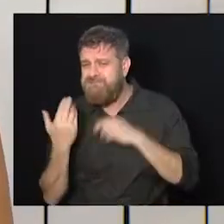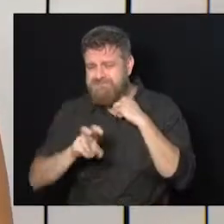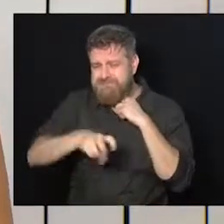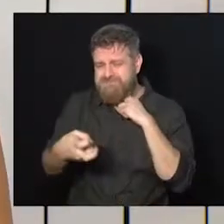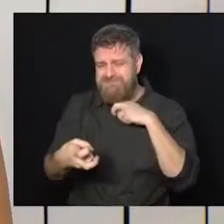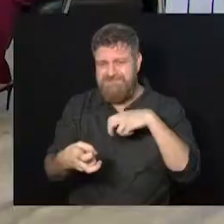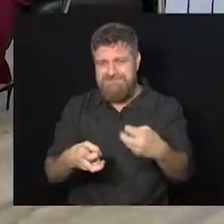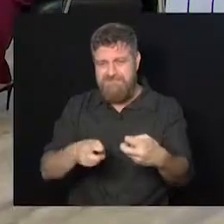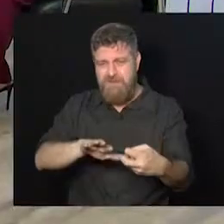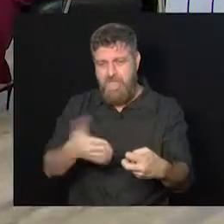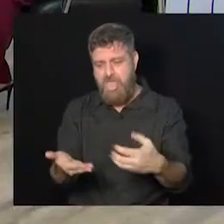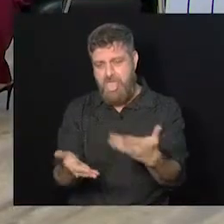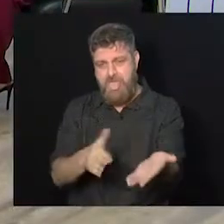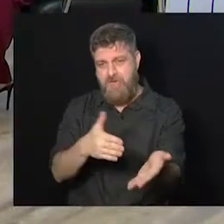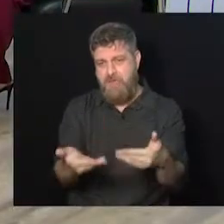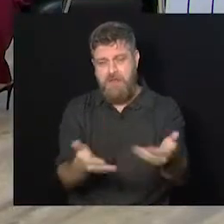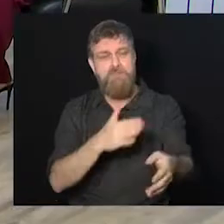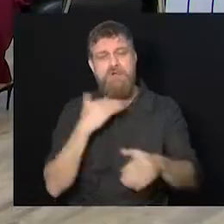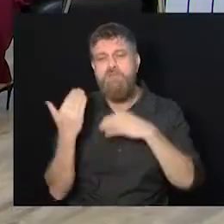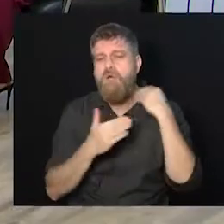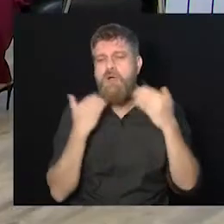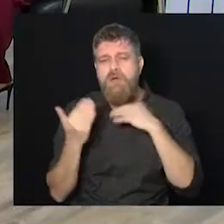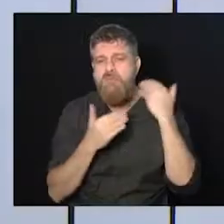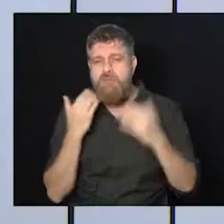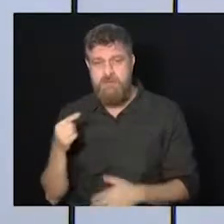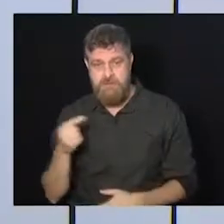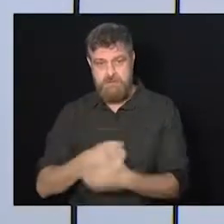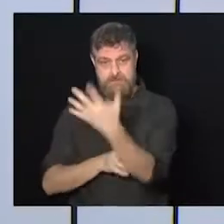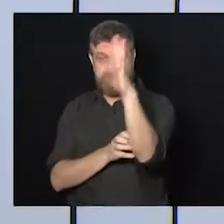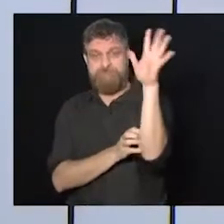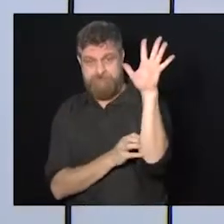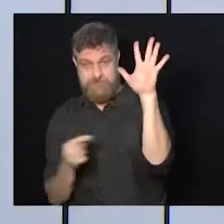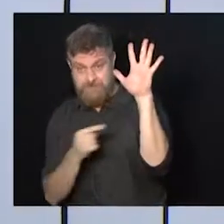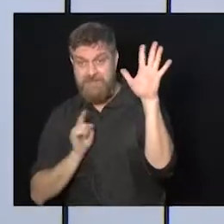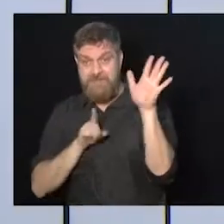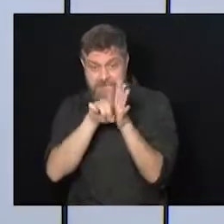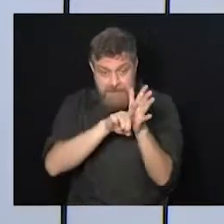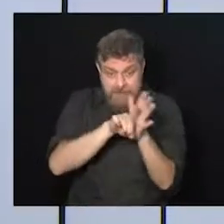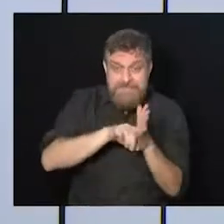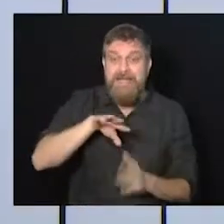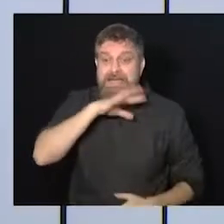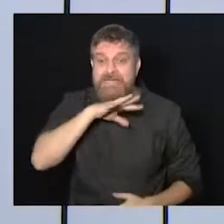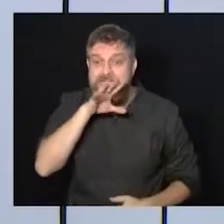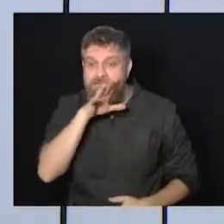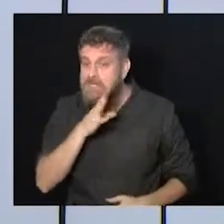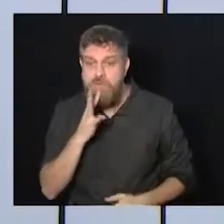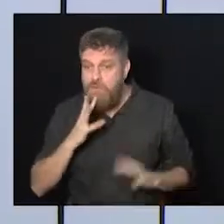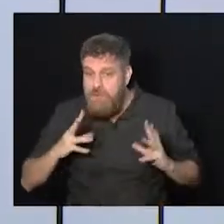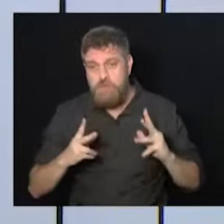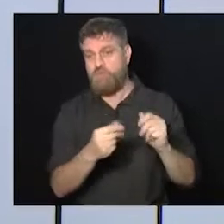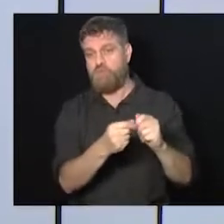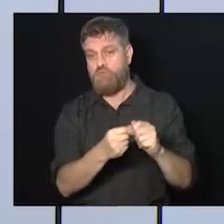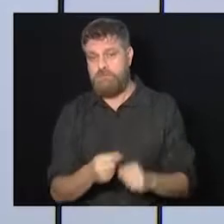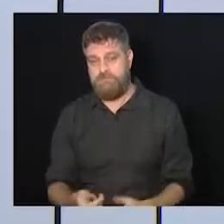Muitos, e tem toda uma fauna que a Amazônia, ela tem muito para ser descoberto ainda, né? E como o nosso vereador